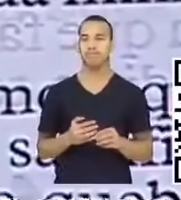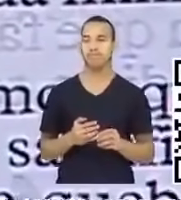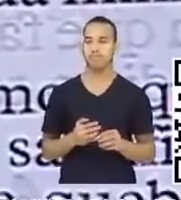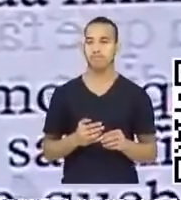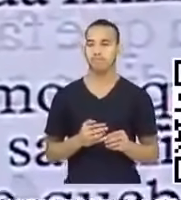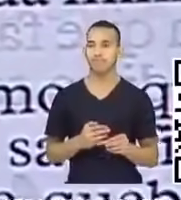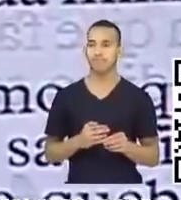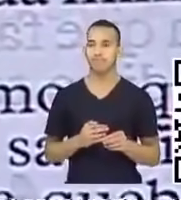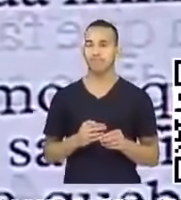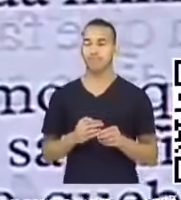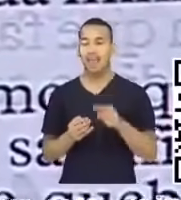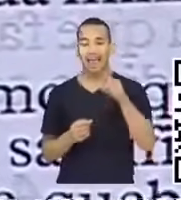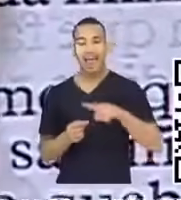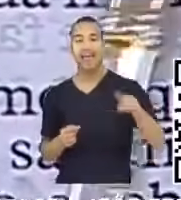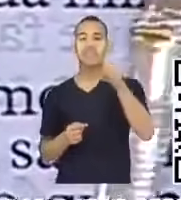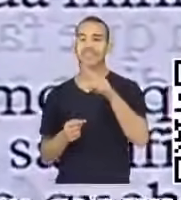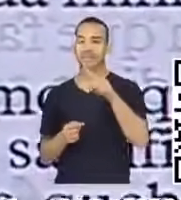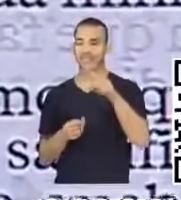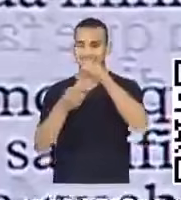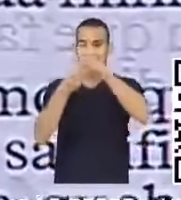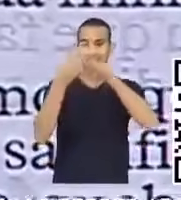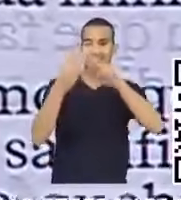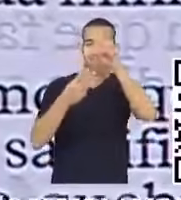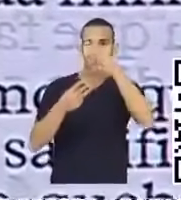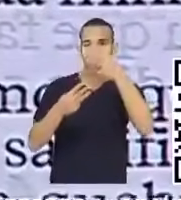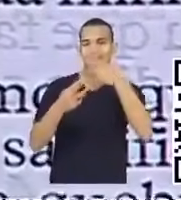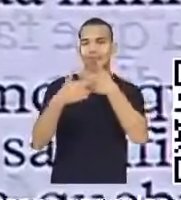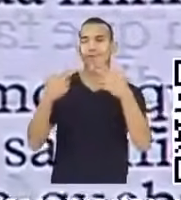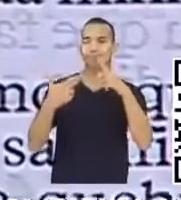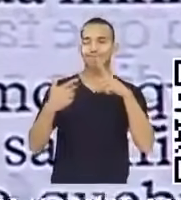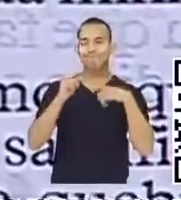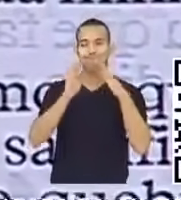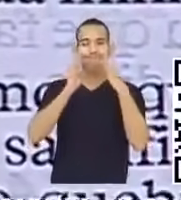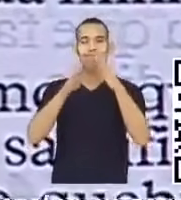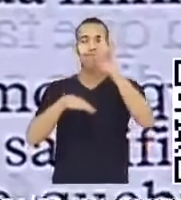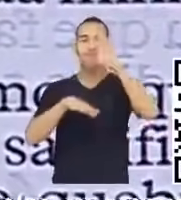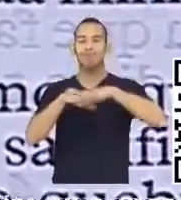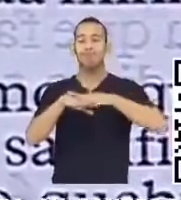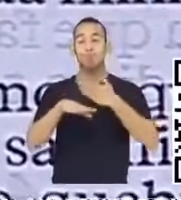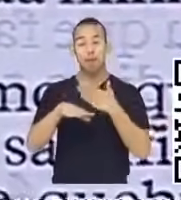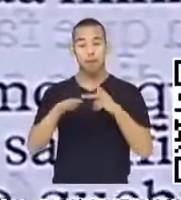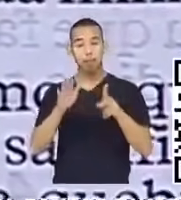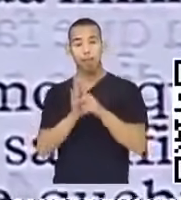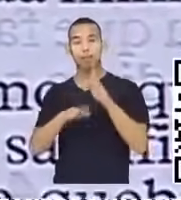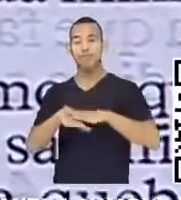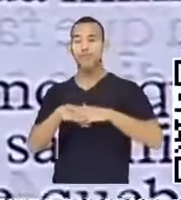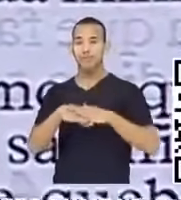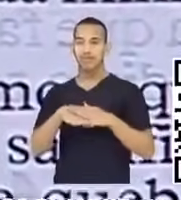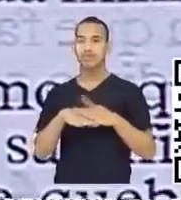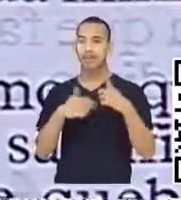e estas estas específicas o que estão sendo mencionados